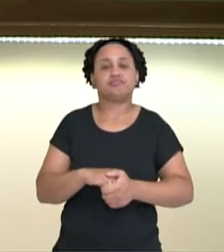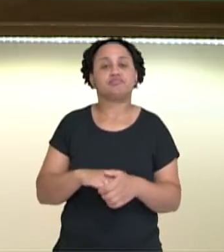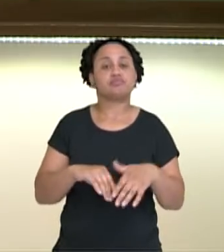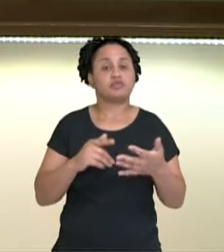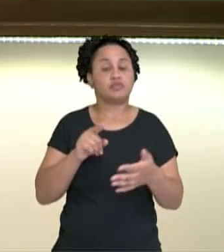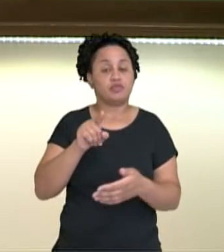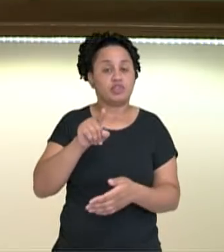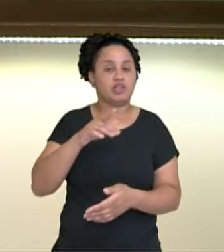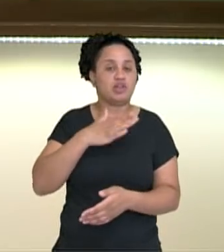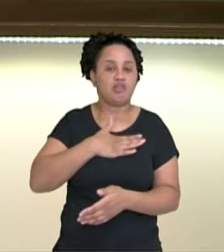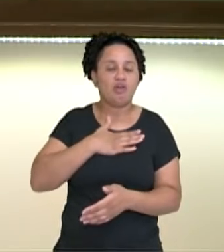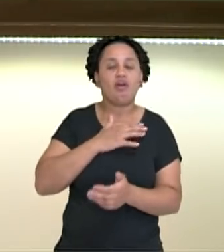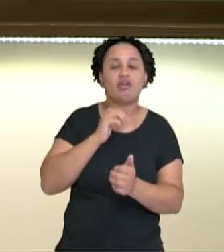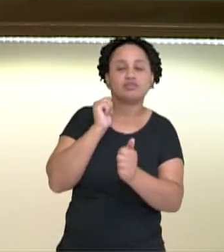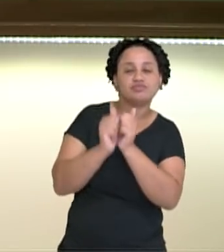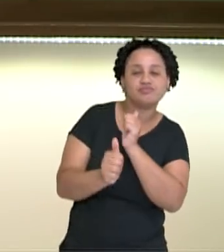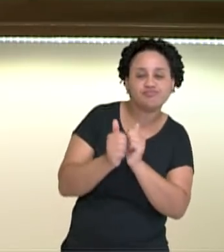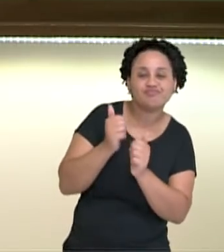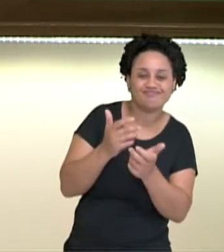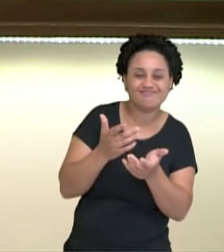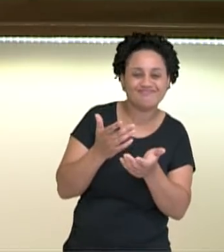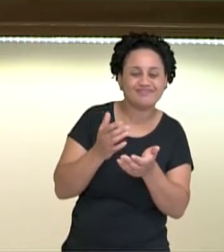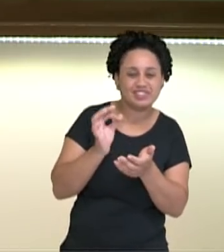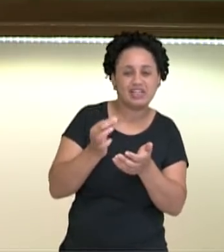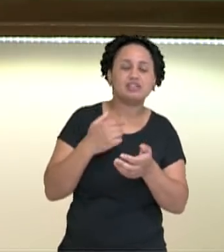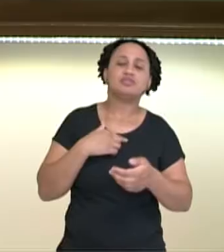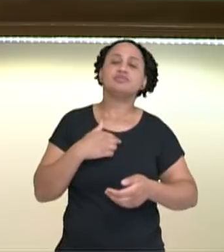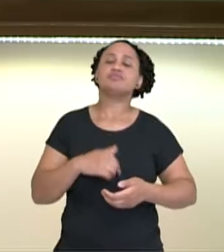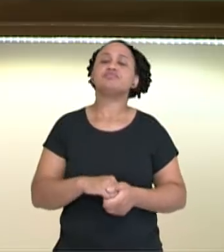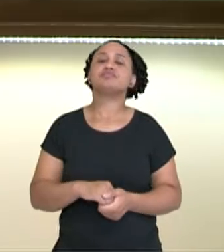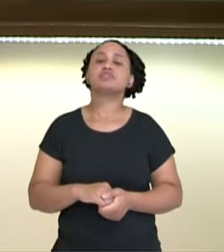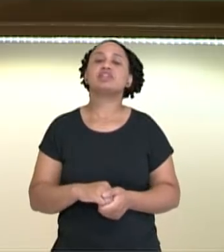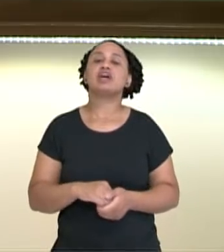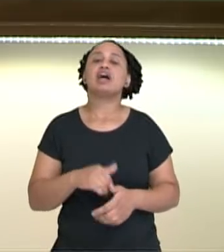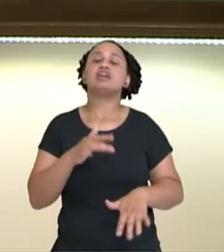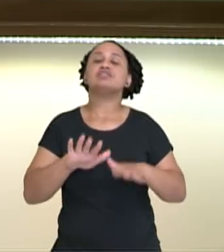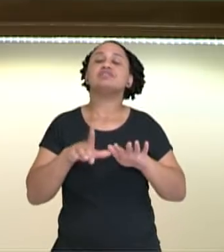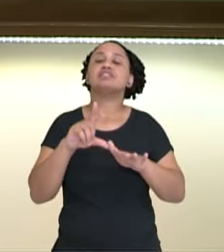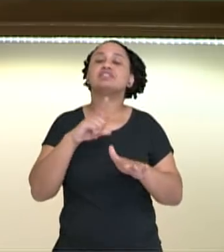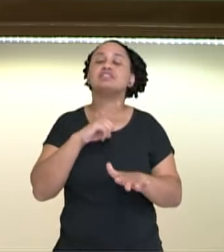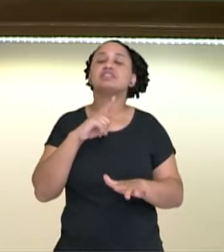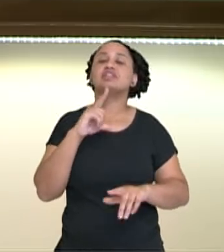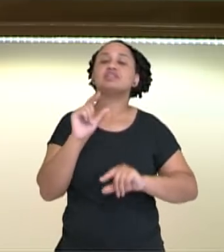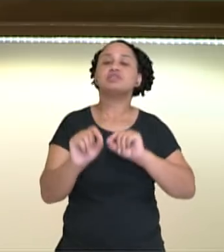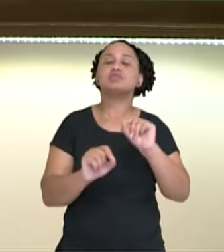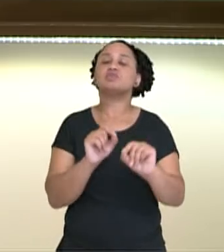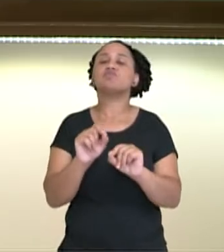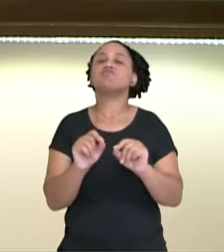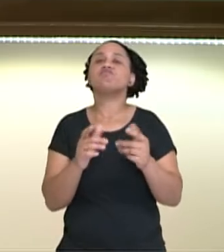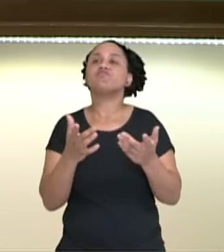de um futebolzinho aí, que acompanha aí, a bolinha, de vez em quando você acompanha ali,